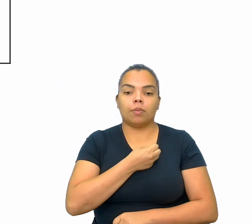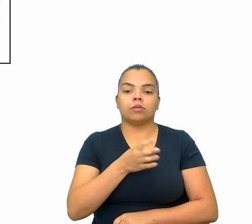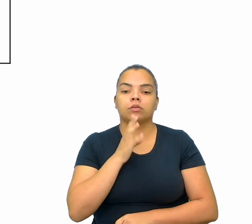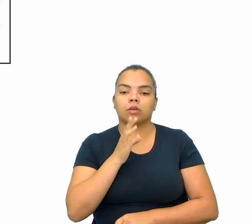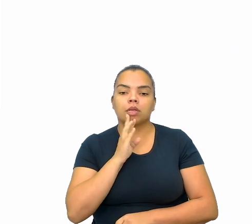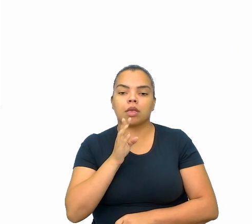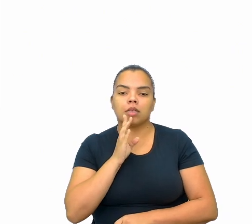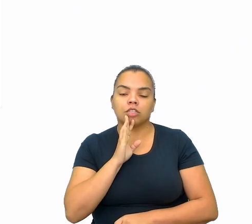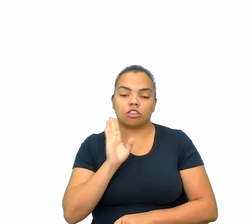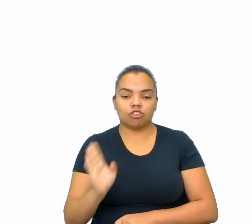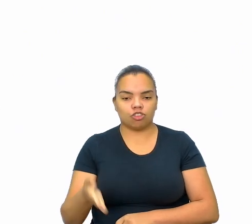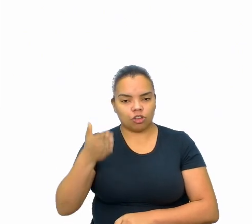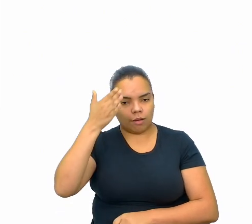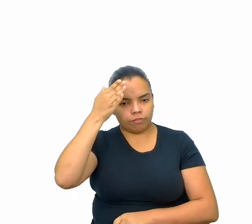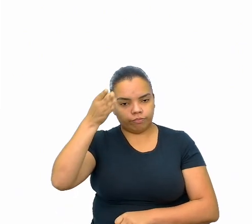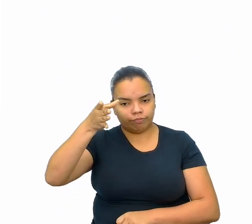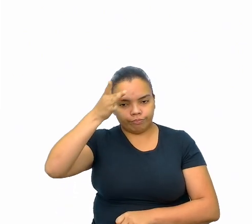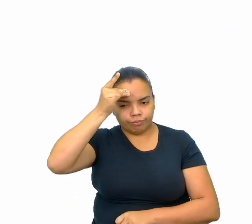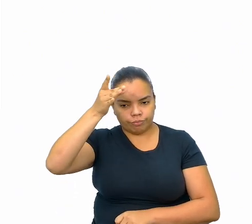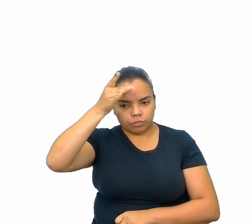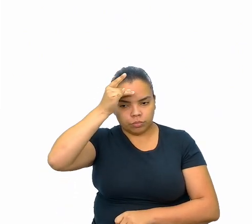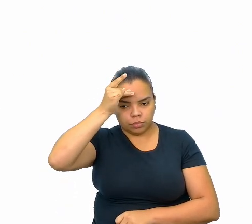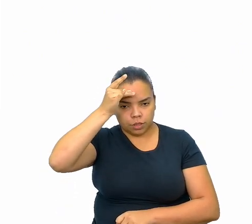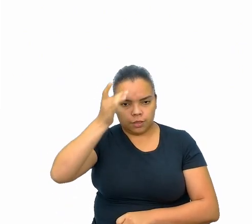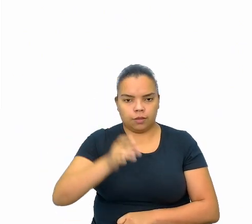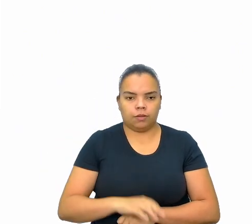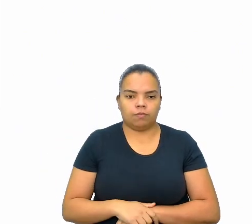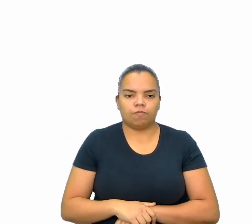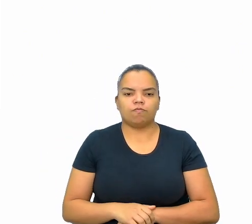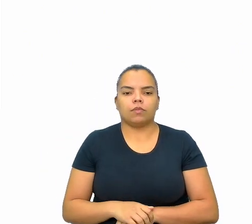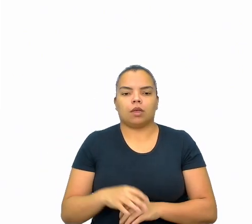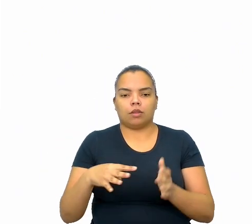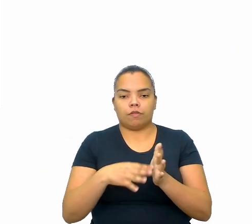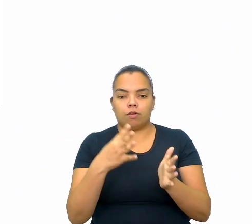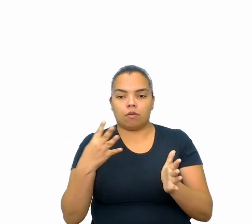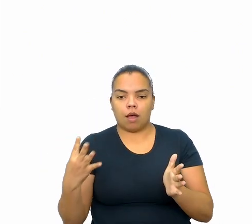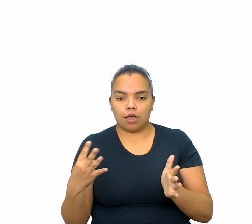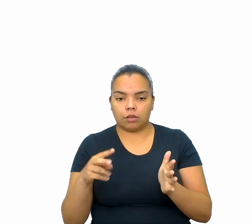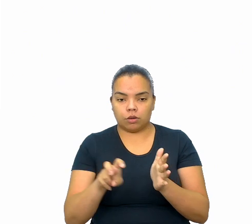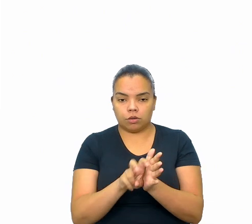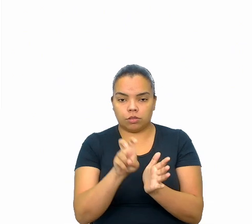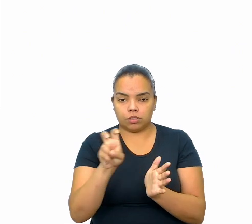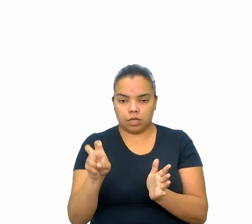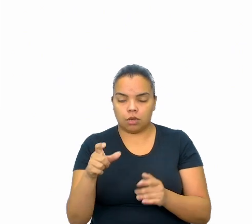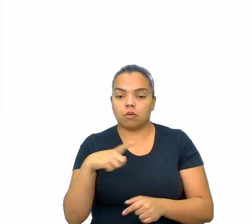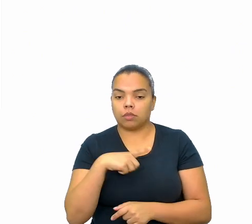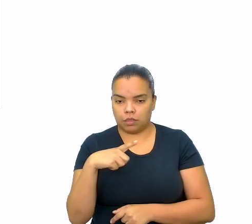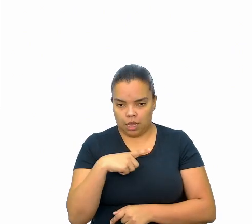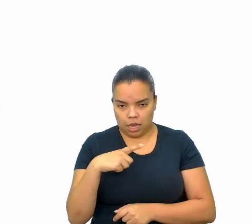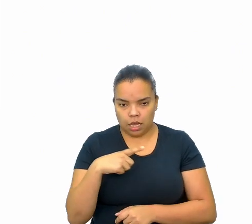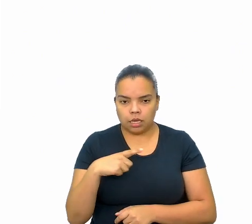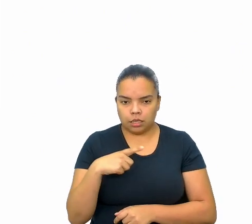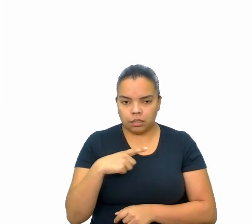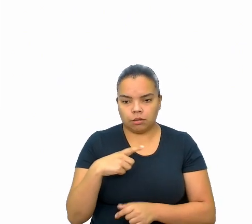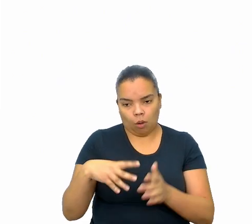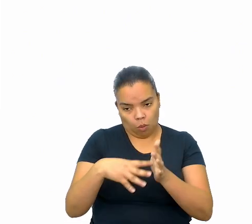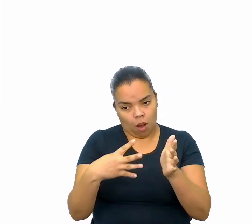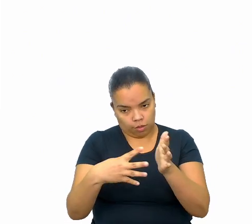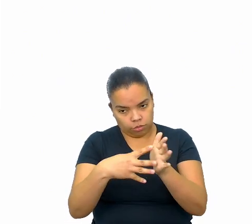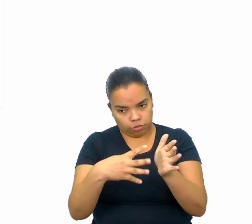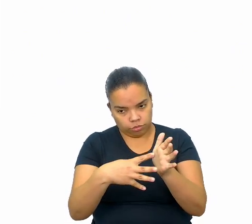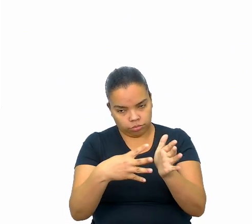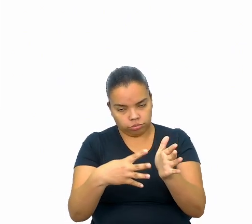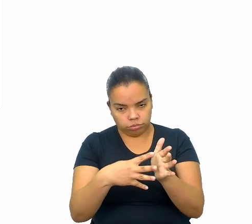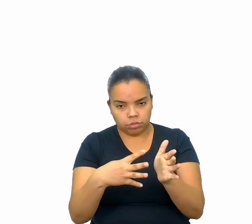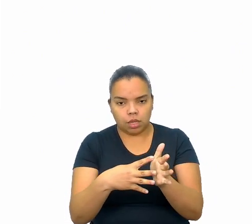O nível 4 e o nível 5, há necessidade de apoio da fala, como, por exemplo, o nível 4, para representar